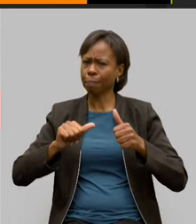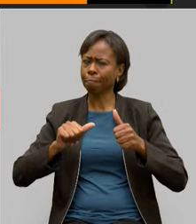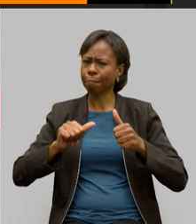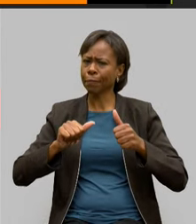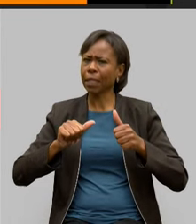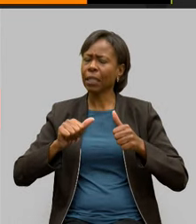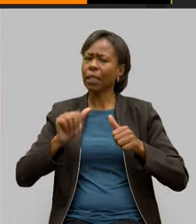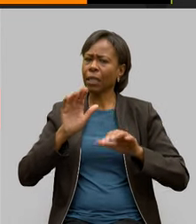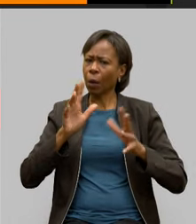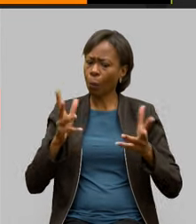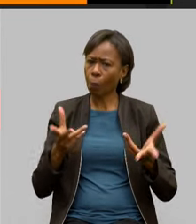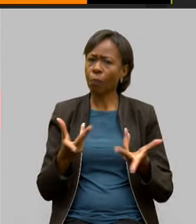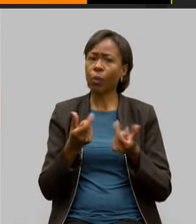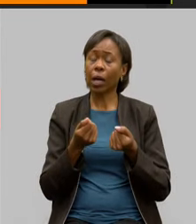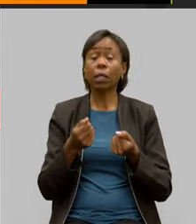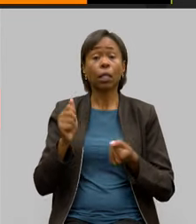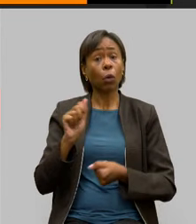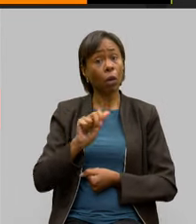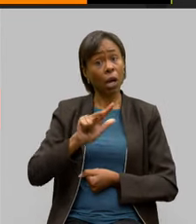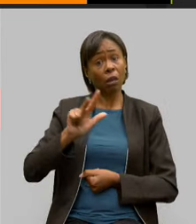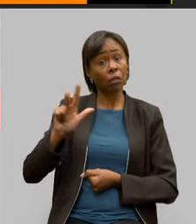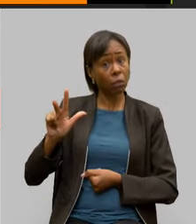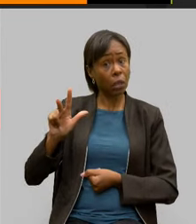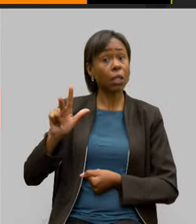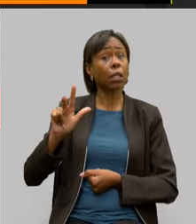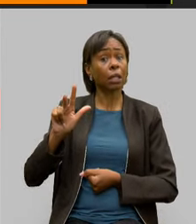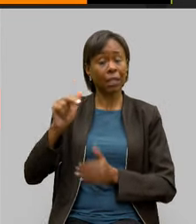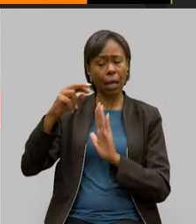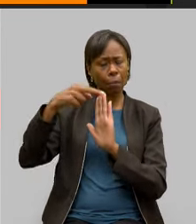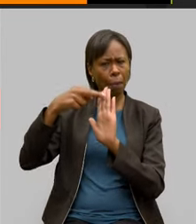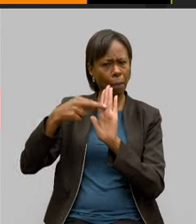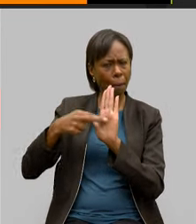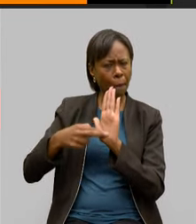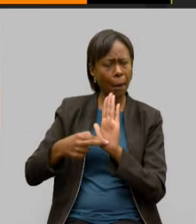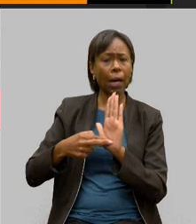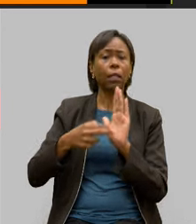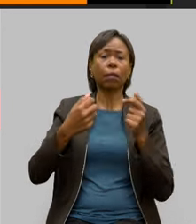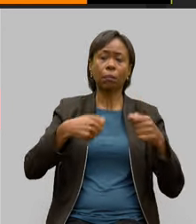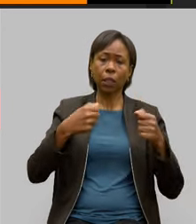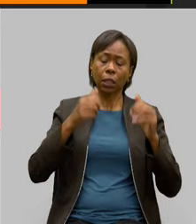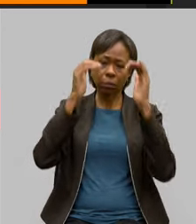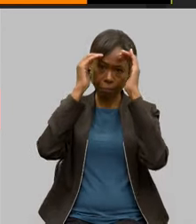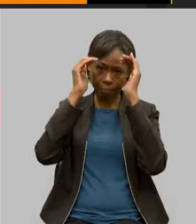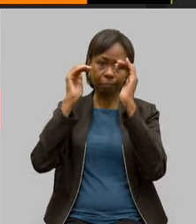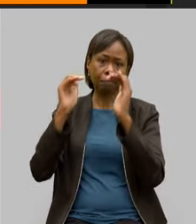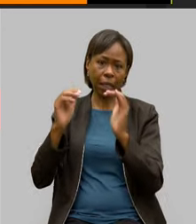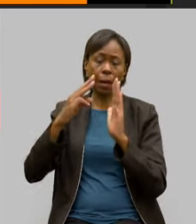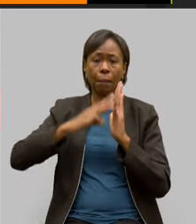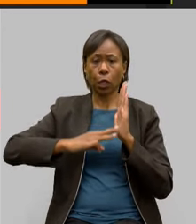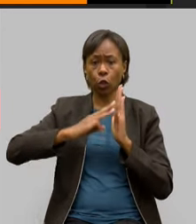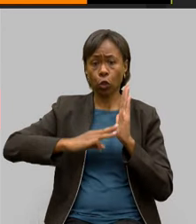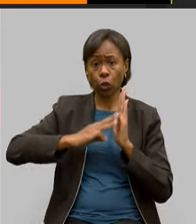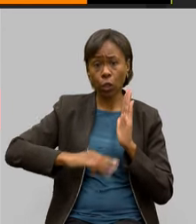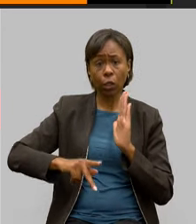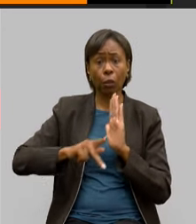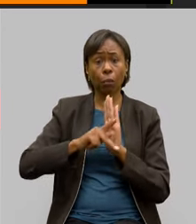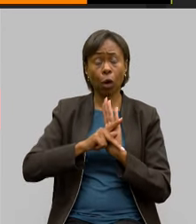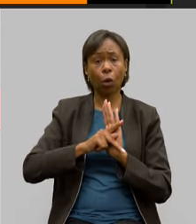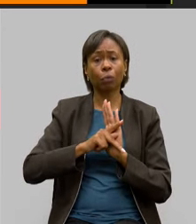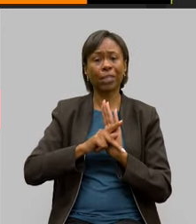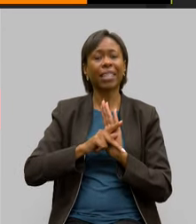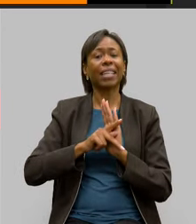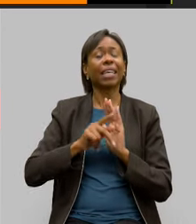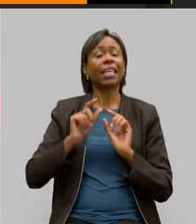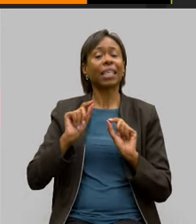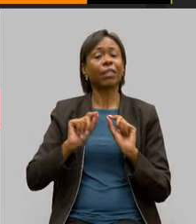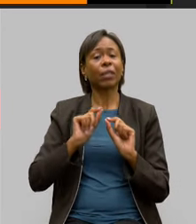a Visa ela tem as suas resoluções Então a gente tem que seguir Geralmente as metodologias que estão presentes que são chamadas monografias na